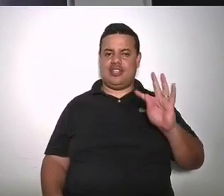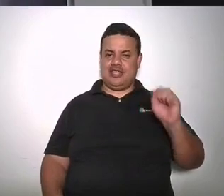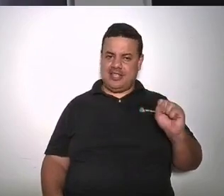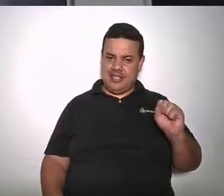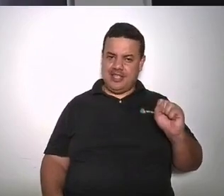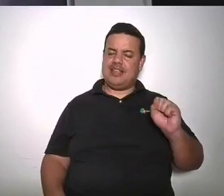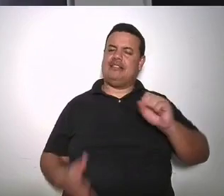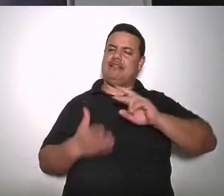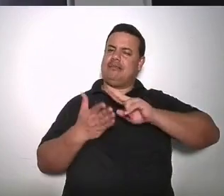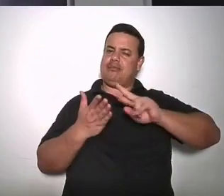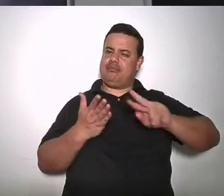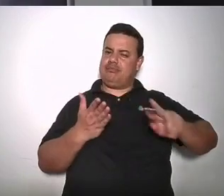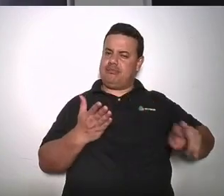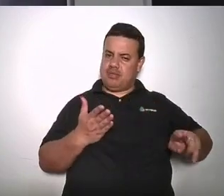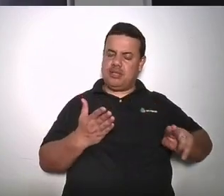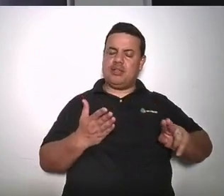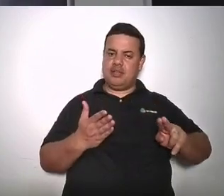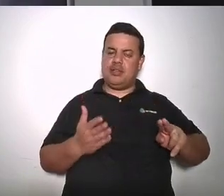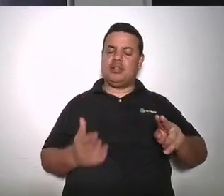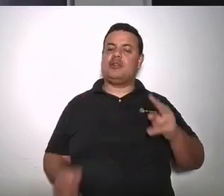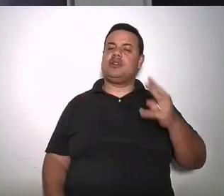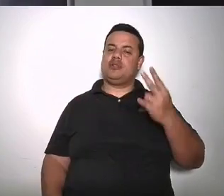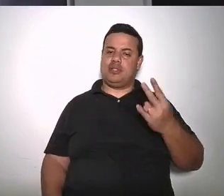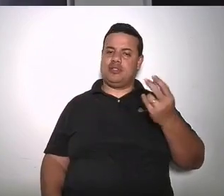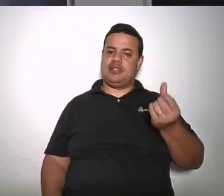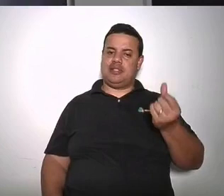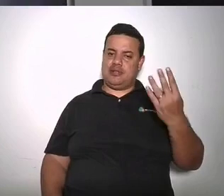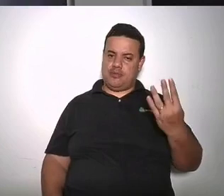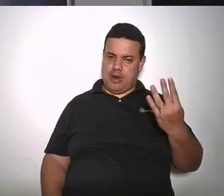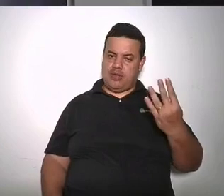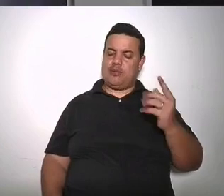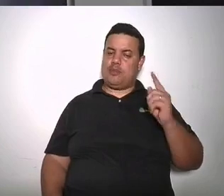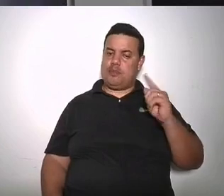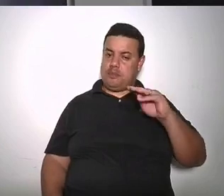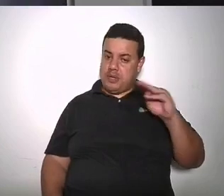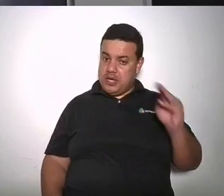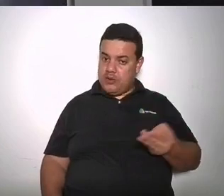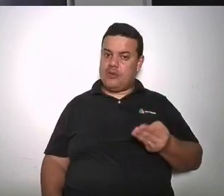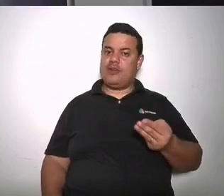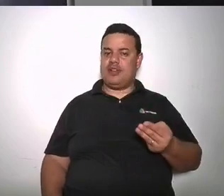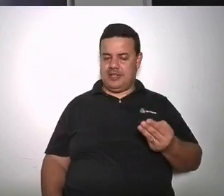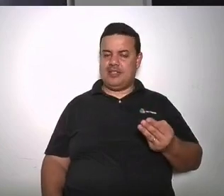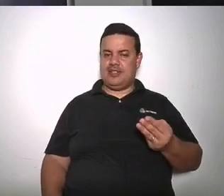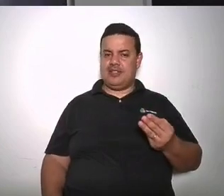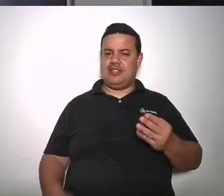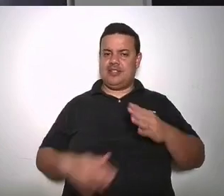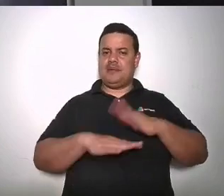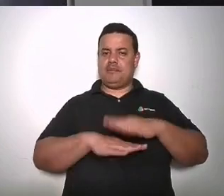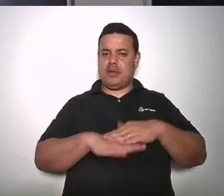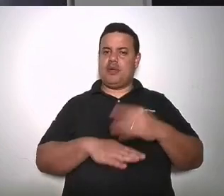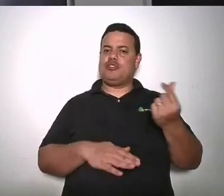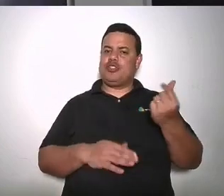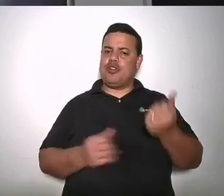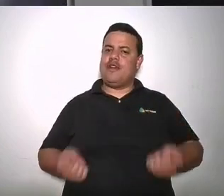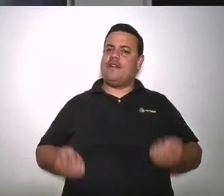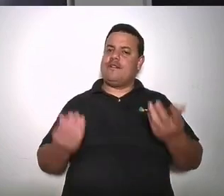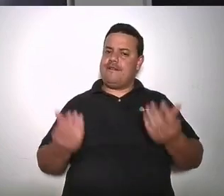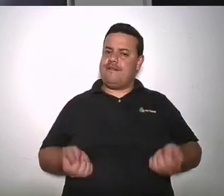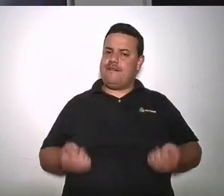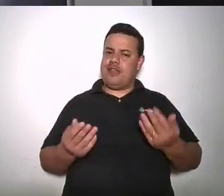264, então, por função, sendo que as despesas de custeio, que são as despesas correntes, vai ser